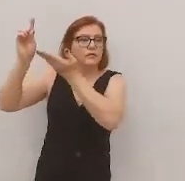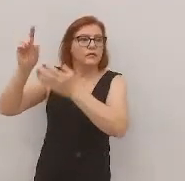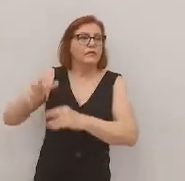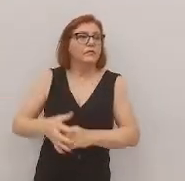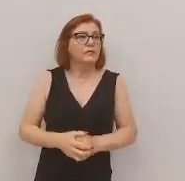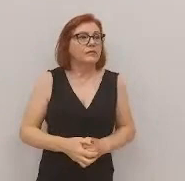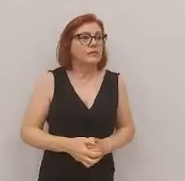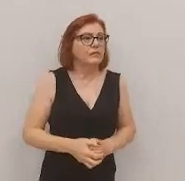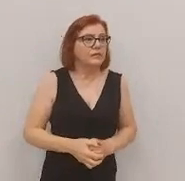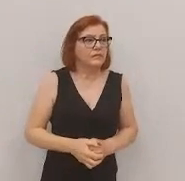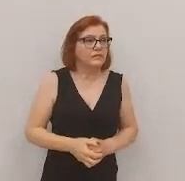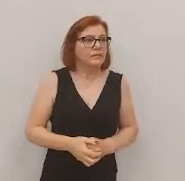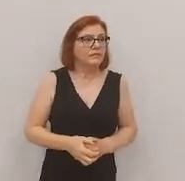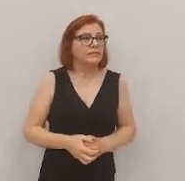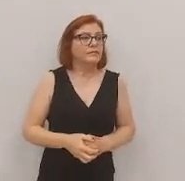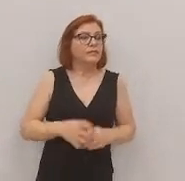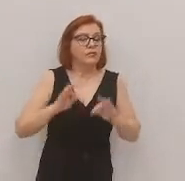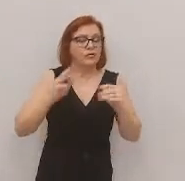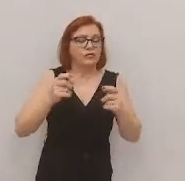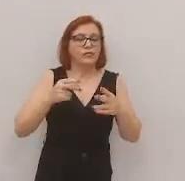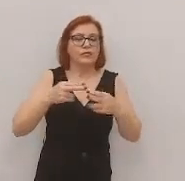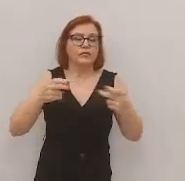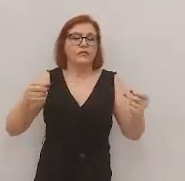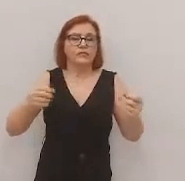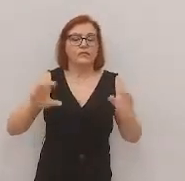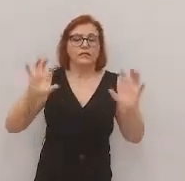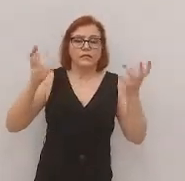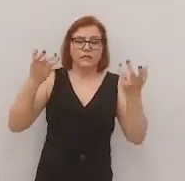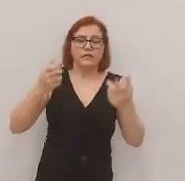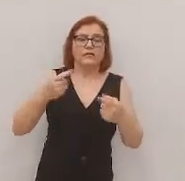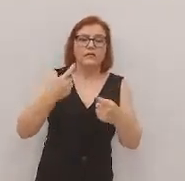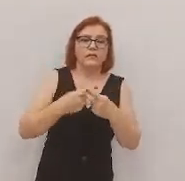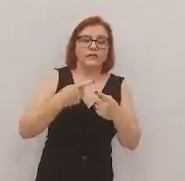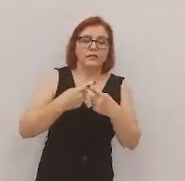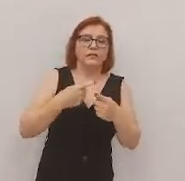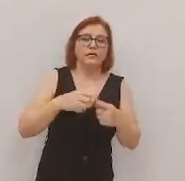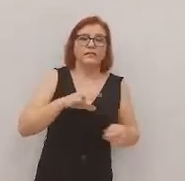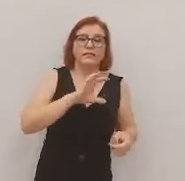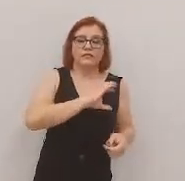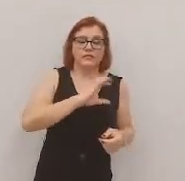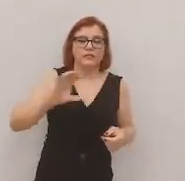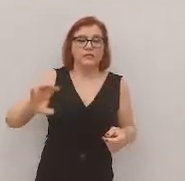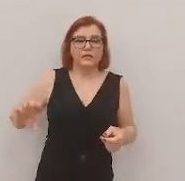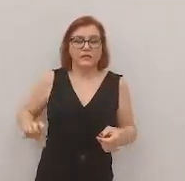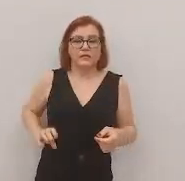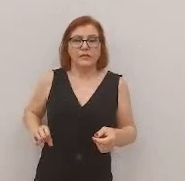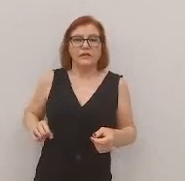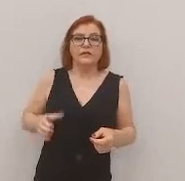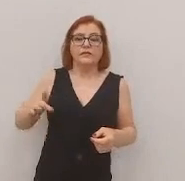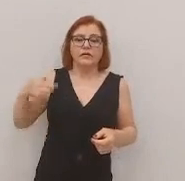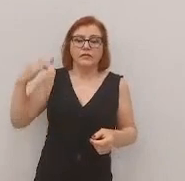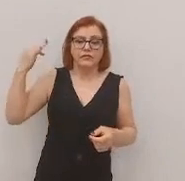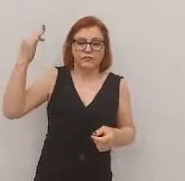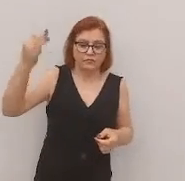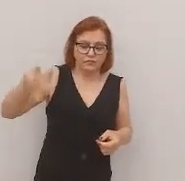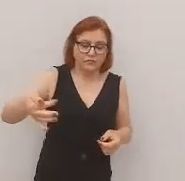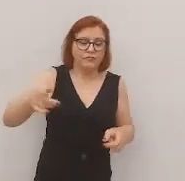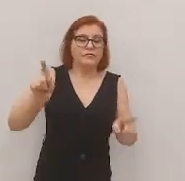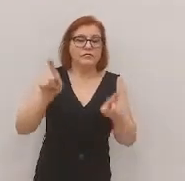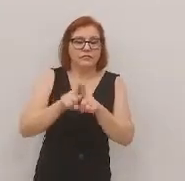coisas acontecem por causa de Cristo e vão acontecer por causa